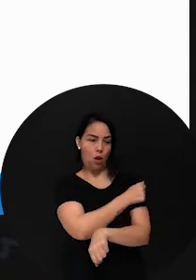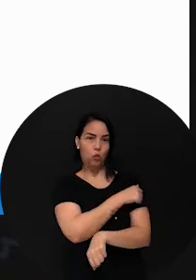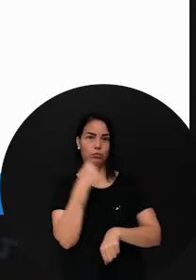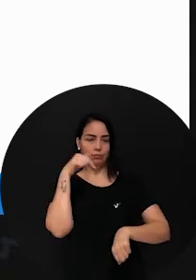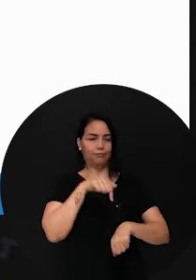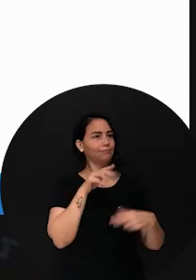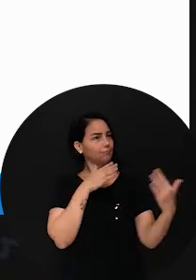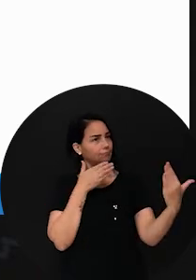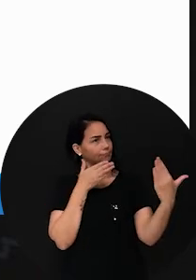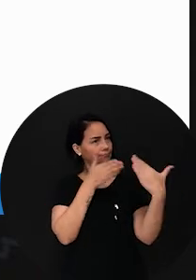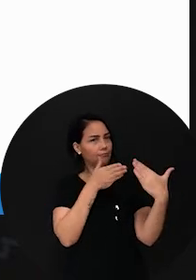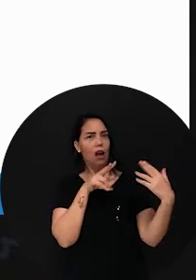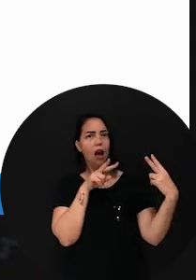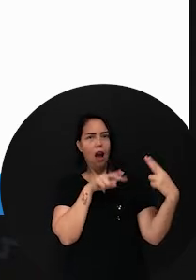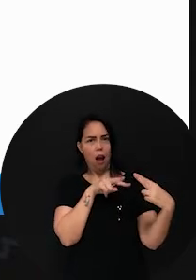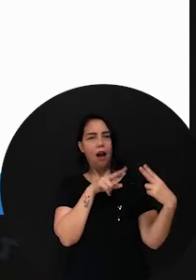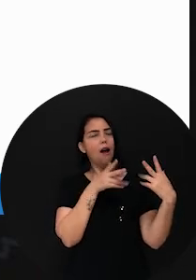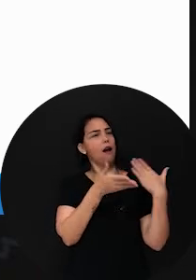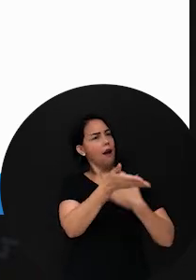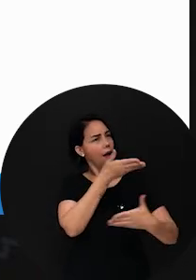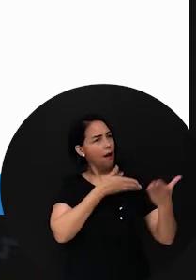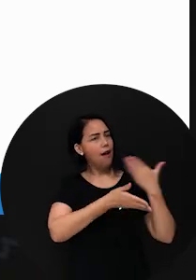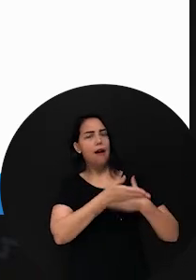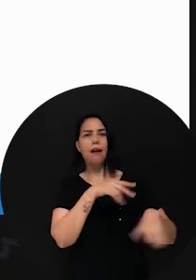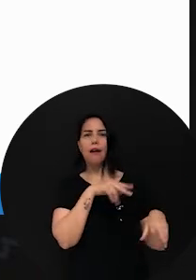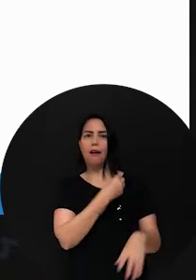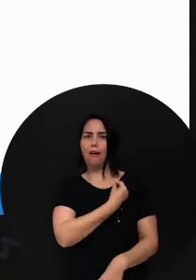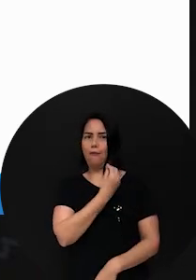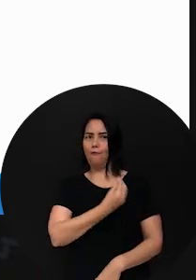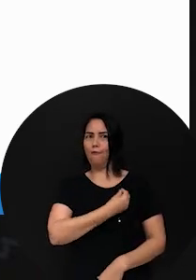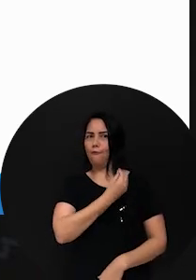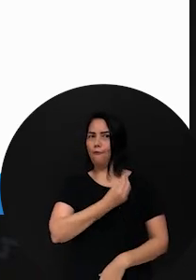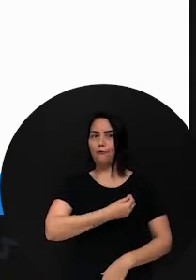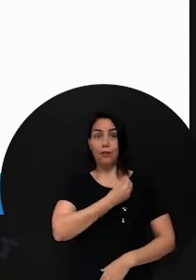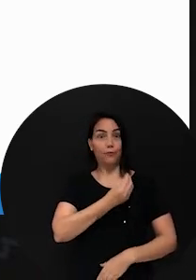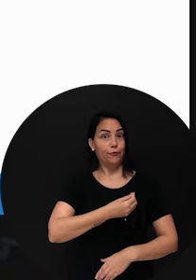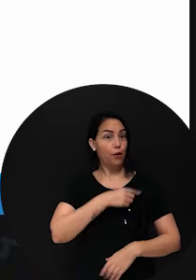Isso mesmo. Eu até tive ano passado